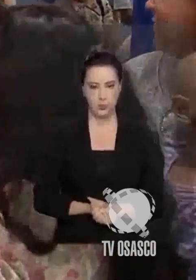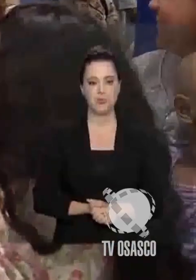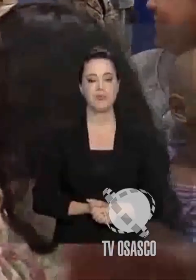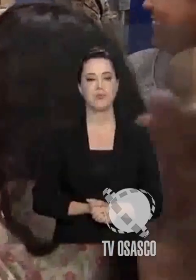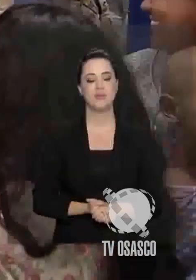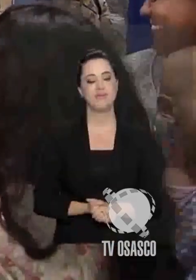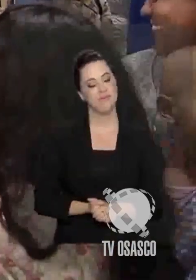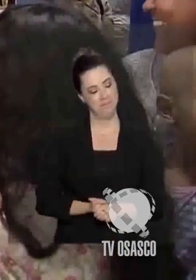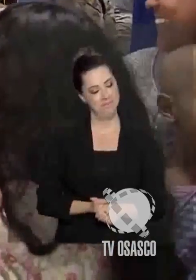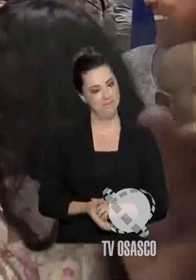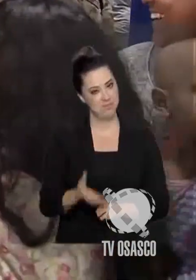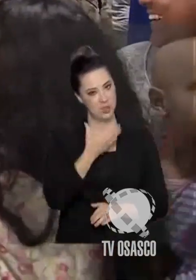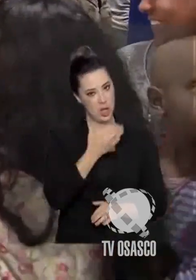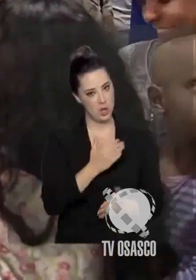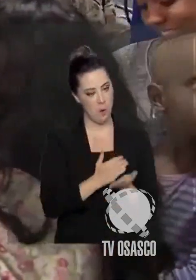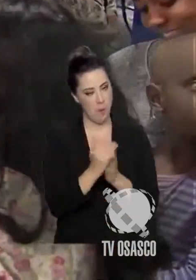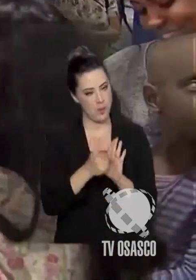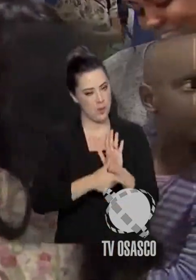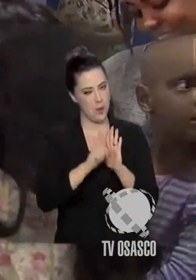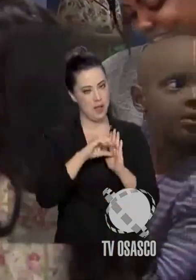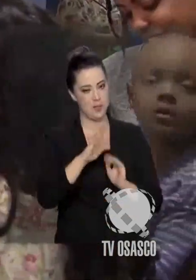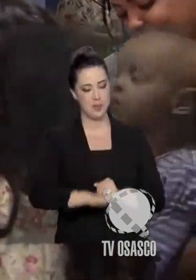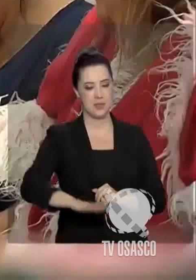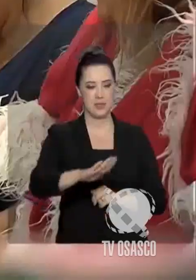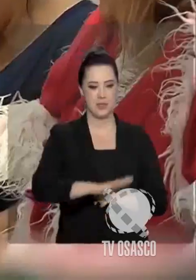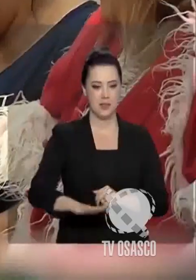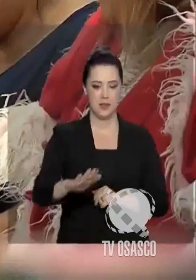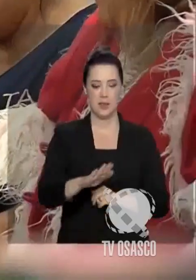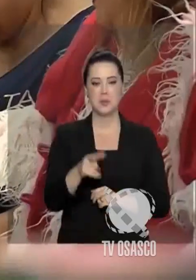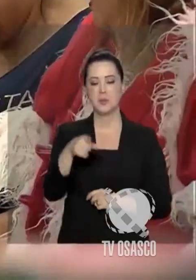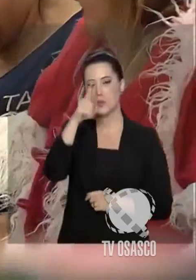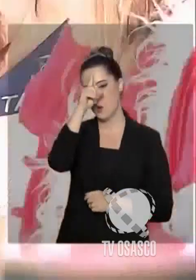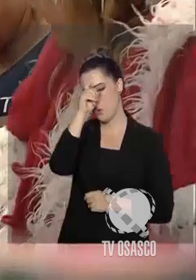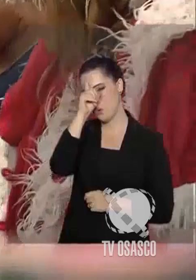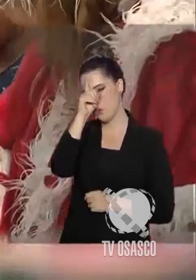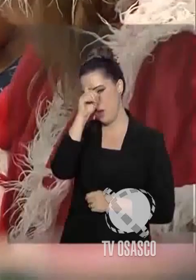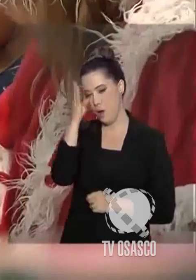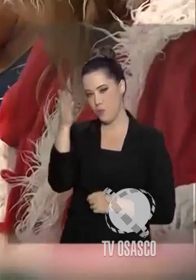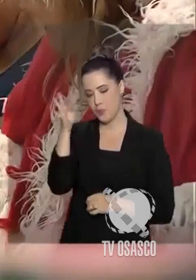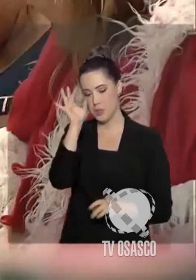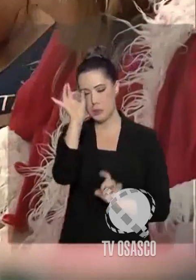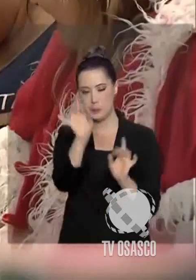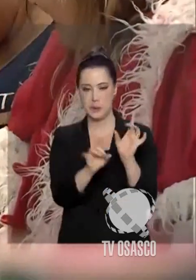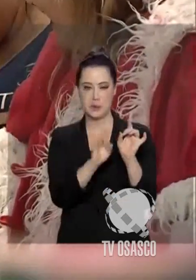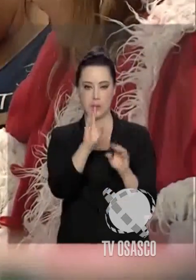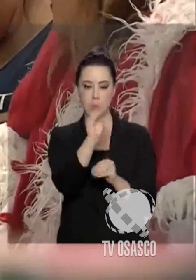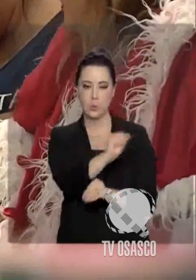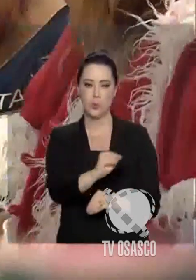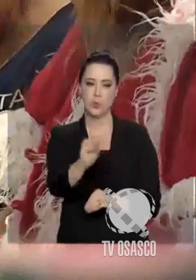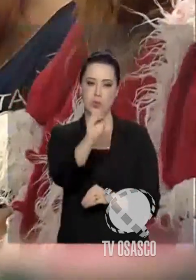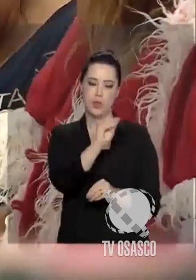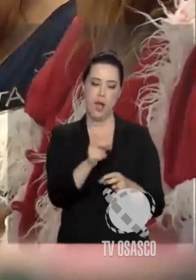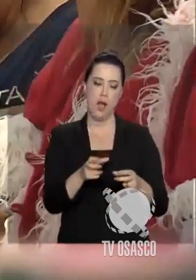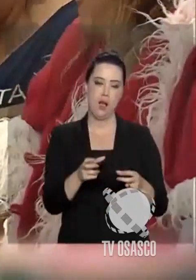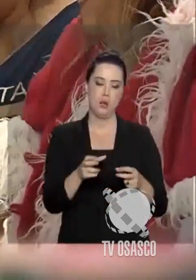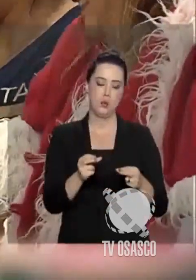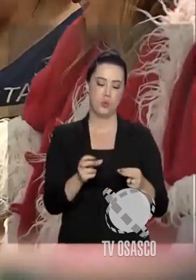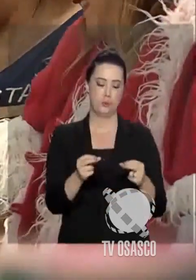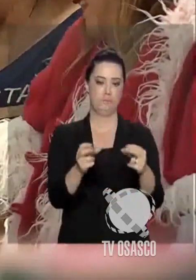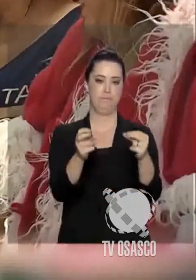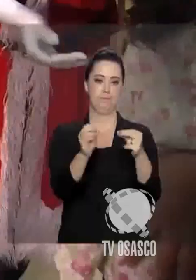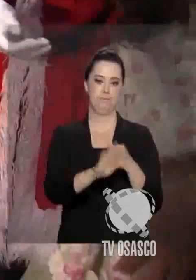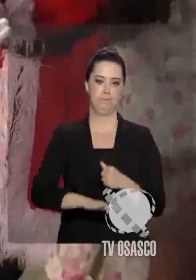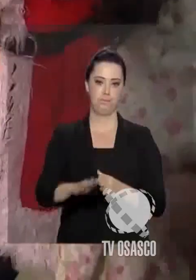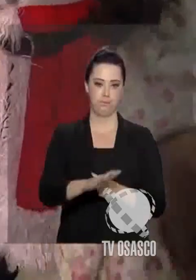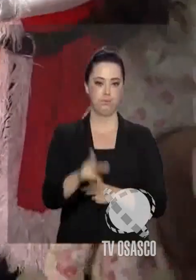O Natal começou mais cedo para as crianças internadas nesse hospital, especializado no tratamento de câncer infantil em São